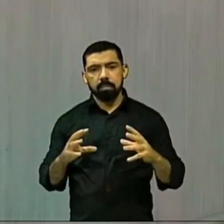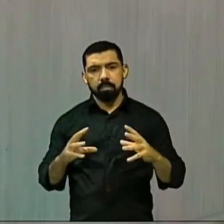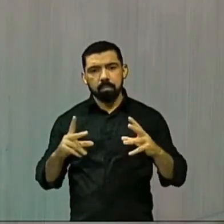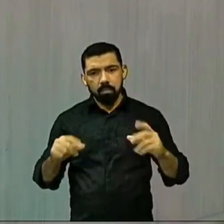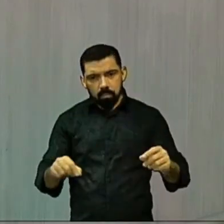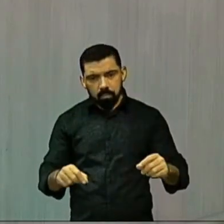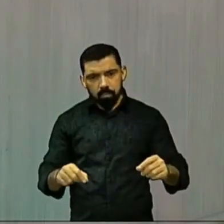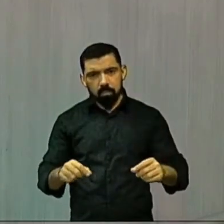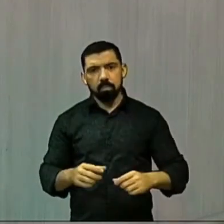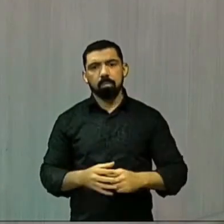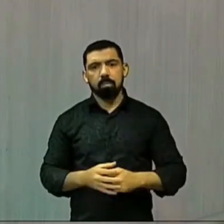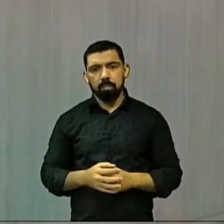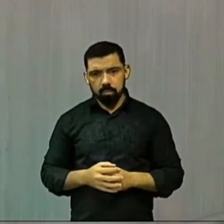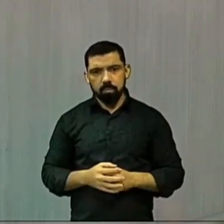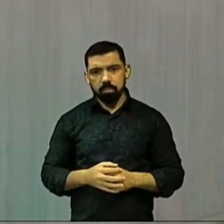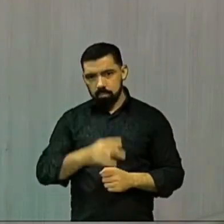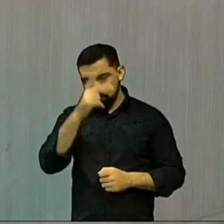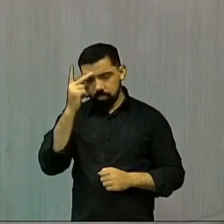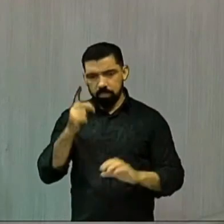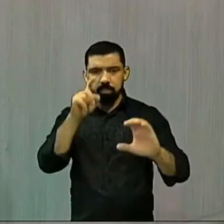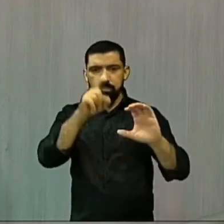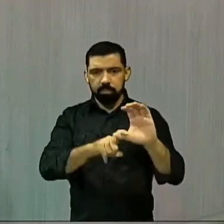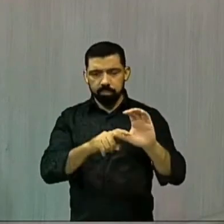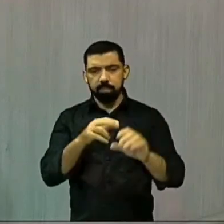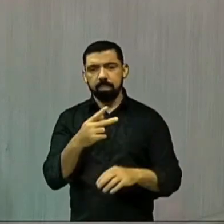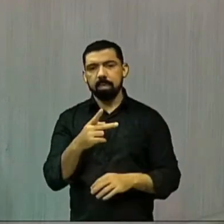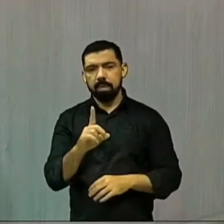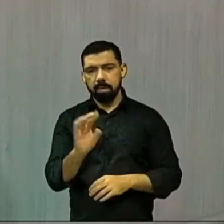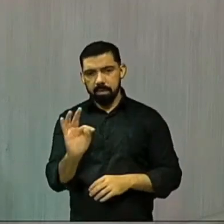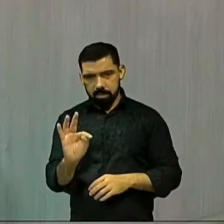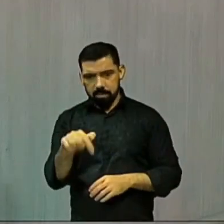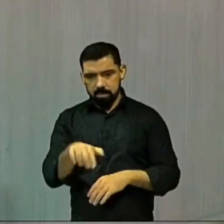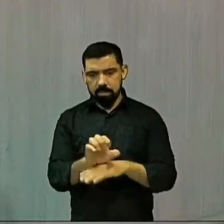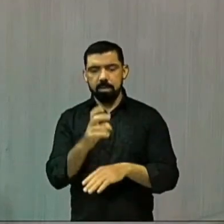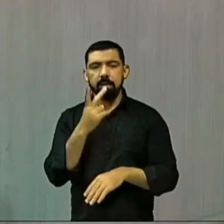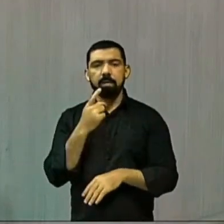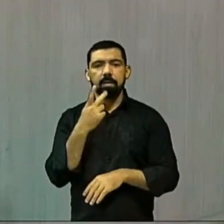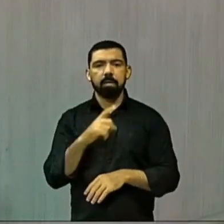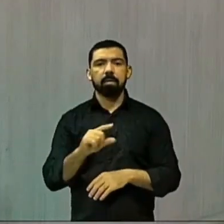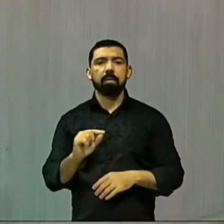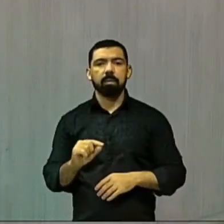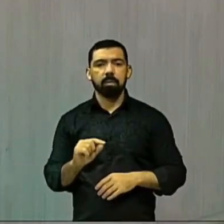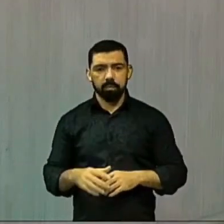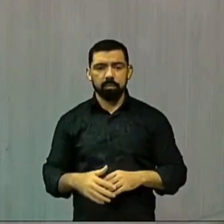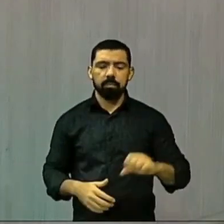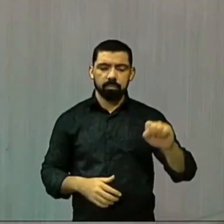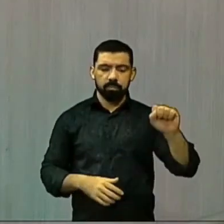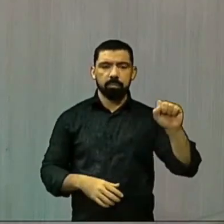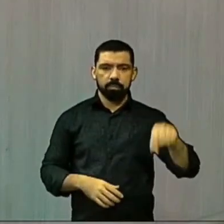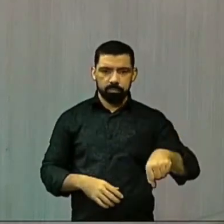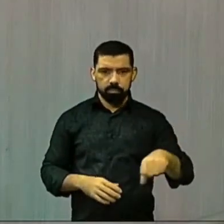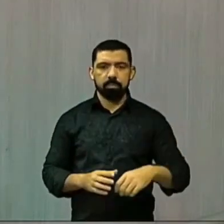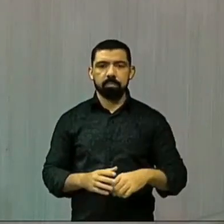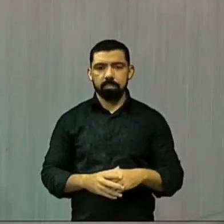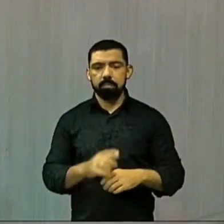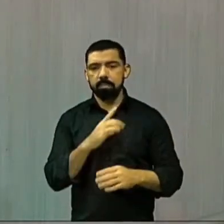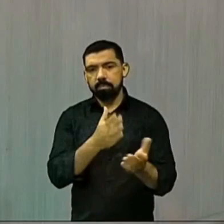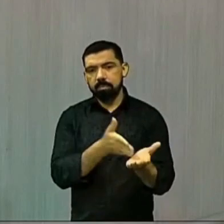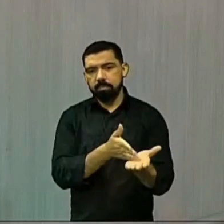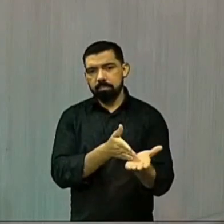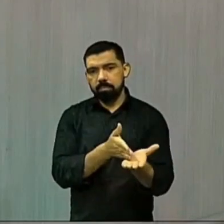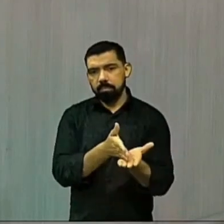todos os filiados do PDT do estado do Ceará é que, sim, está